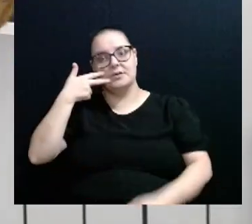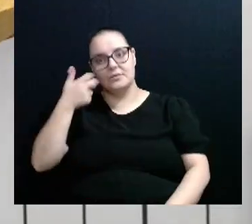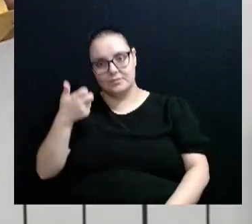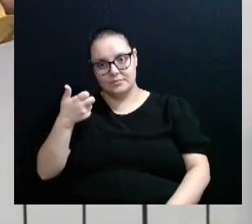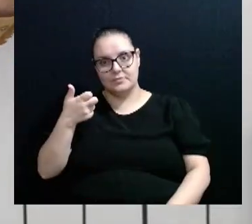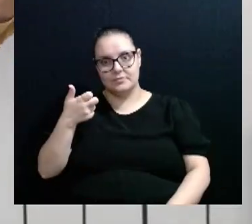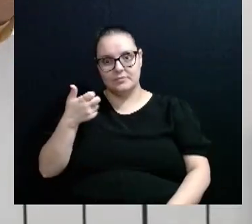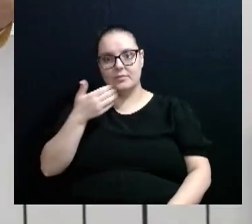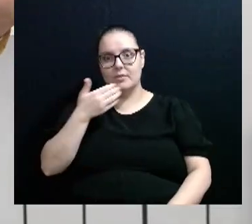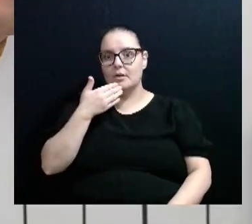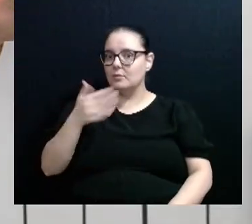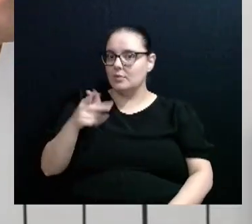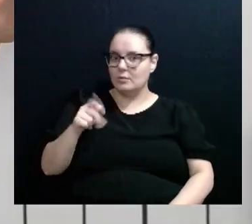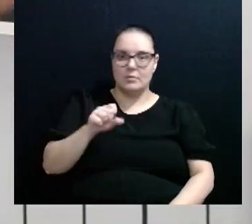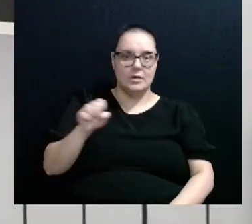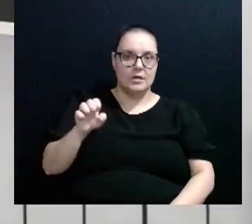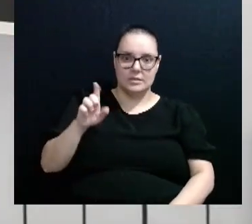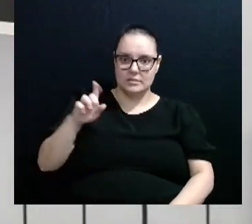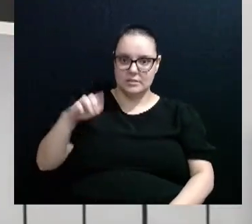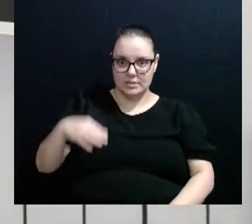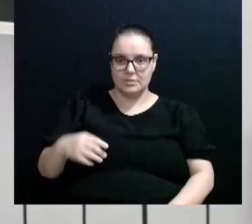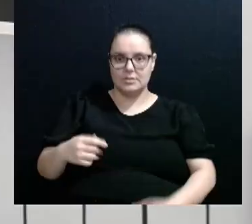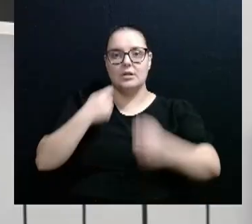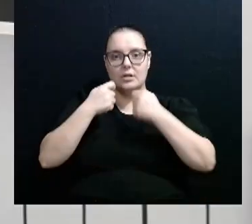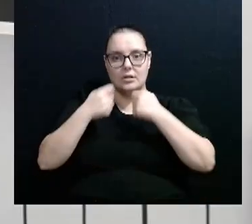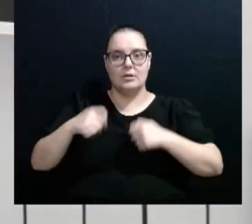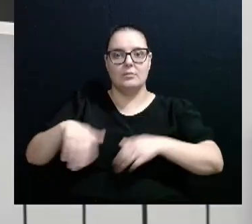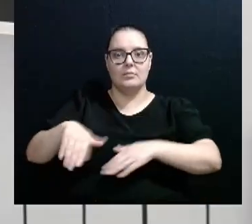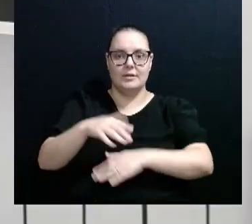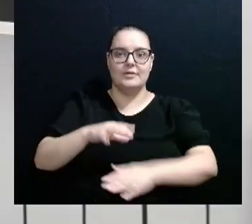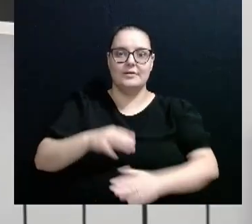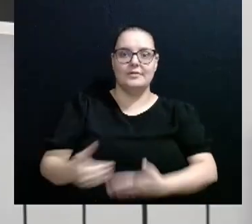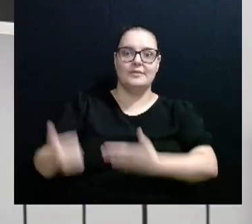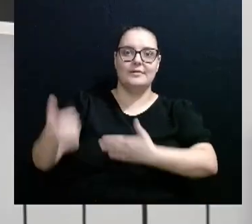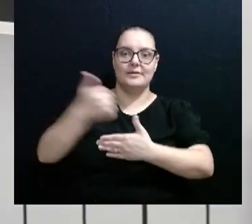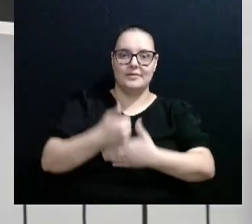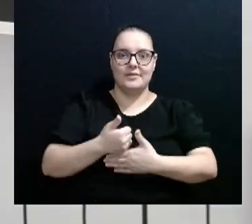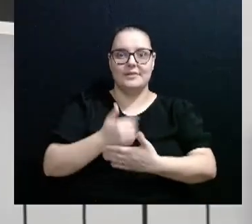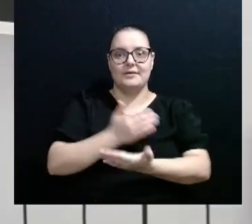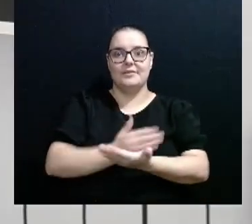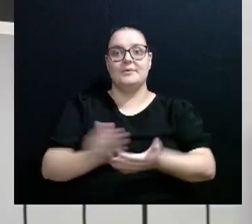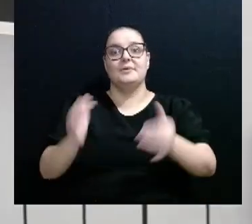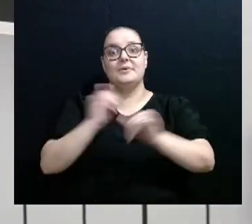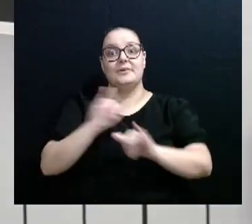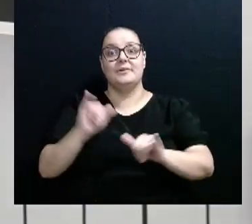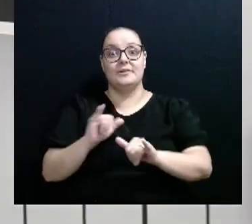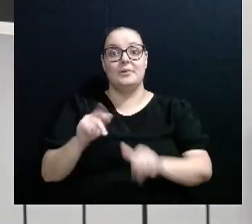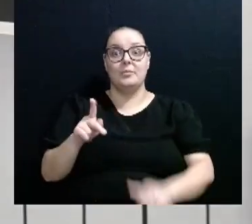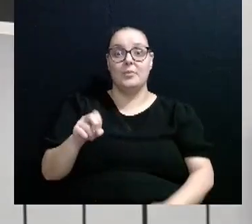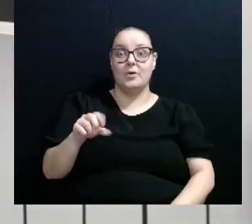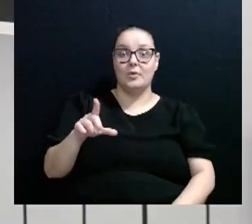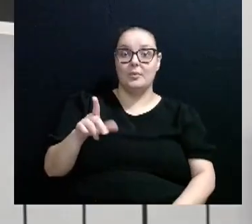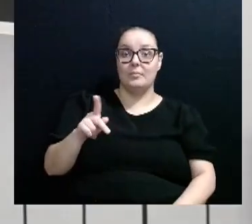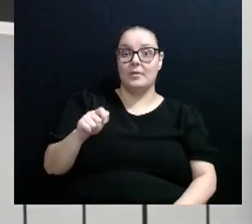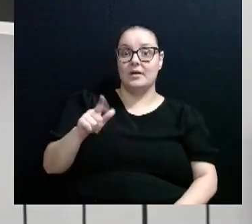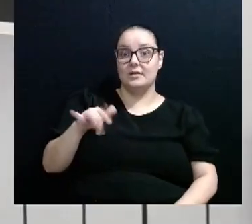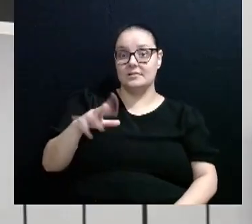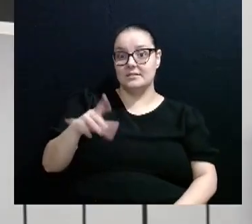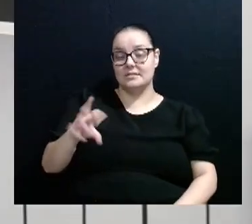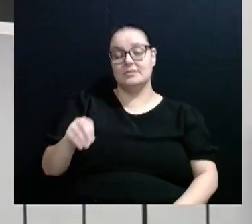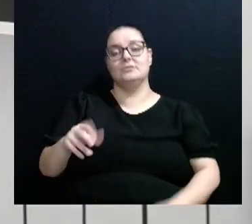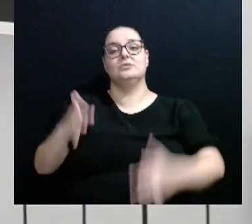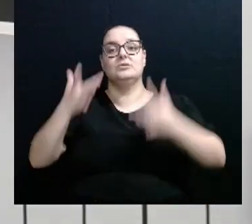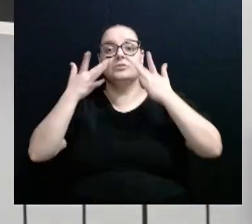passagem, repórter na rua, tem prioridade. Vai começar a campanha de popularização do teatro. Durante um mês,